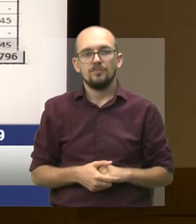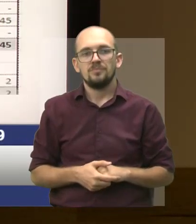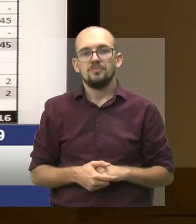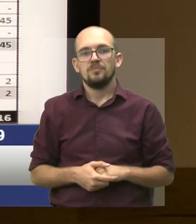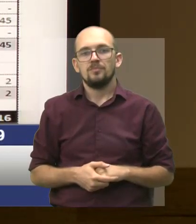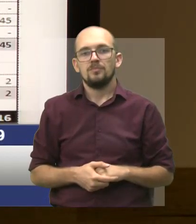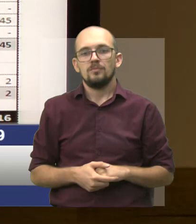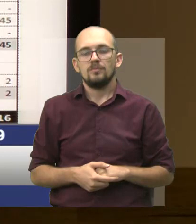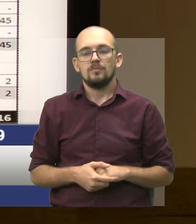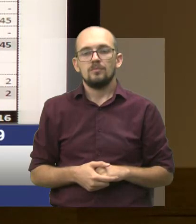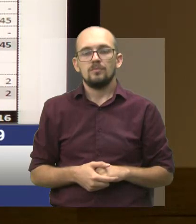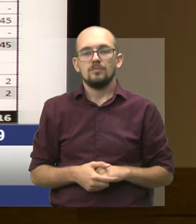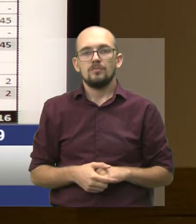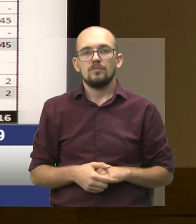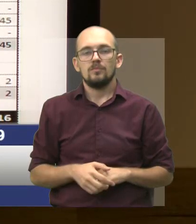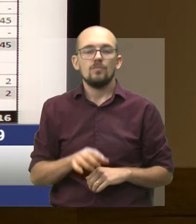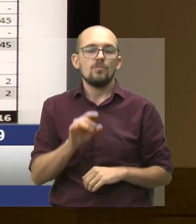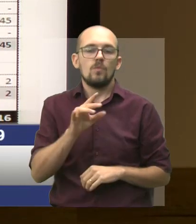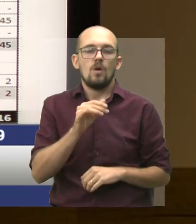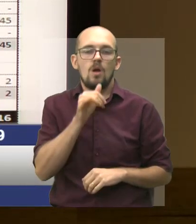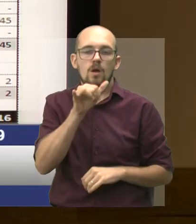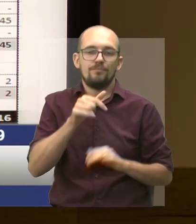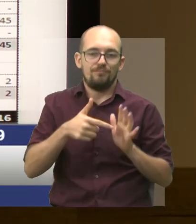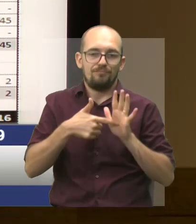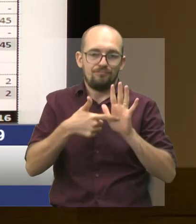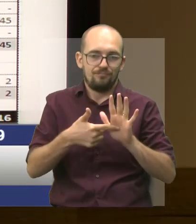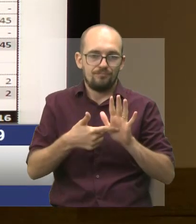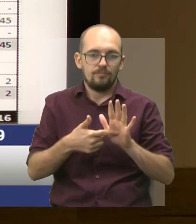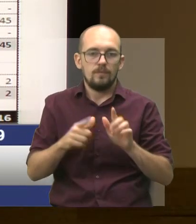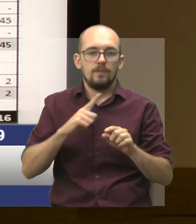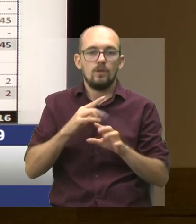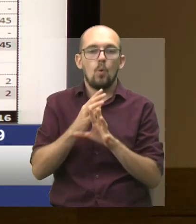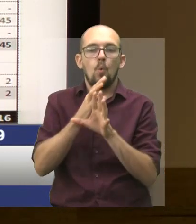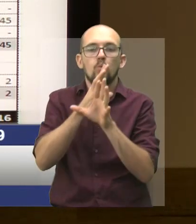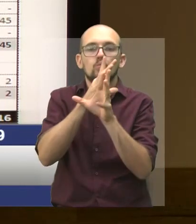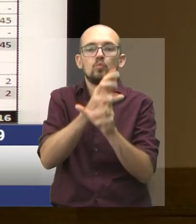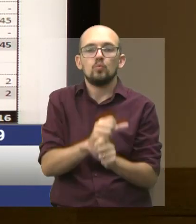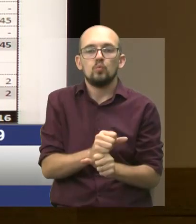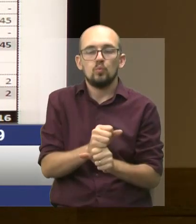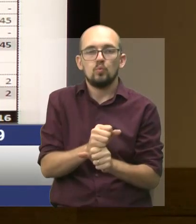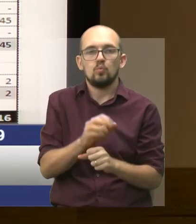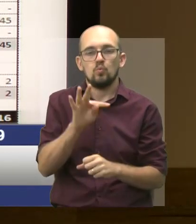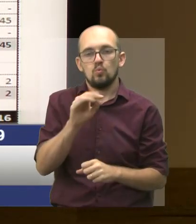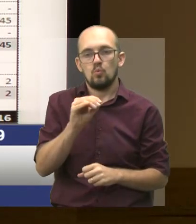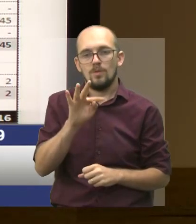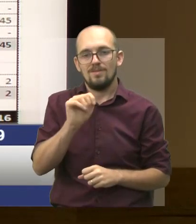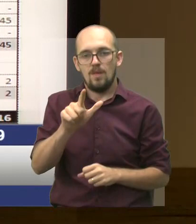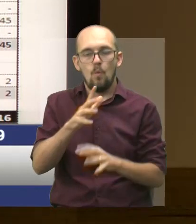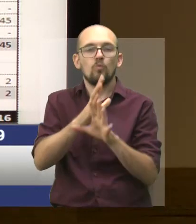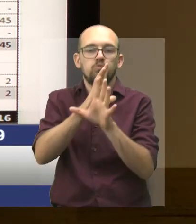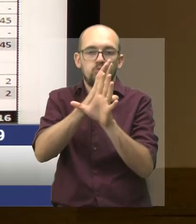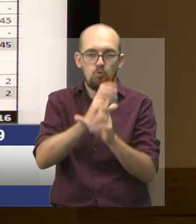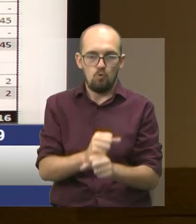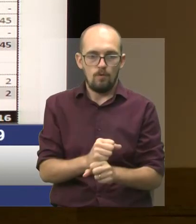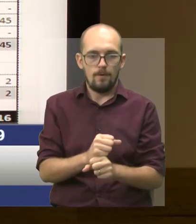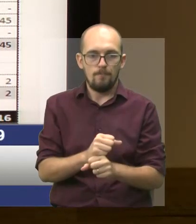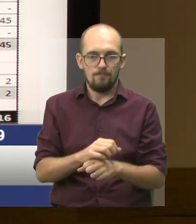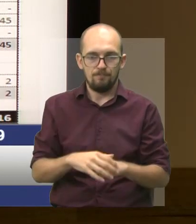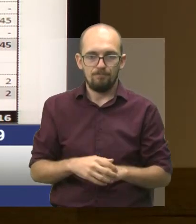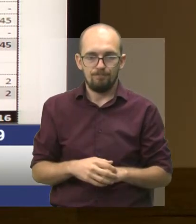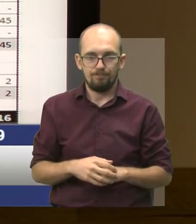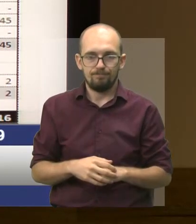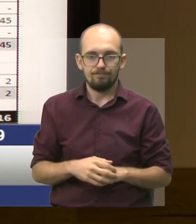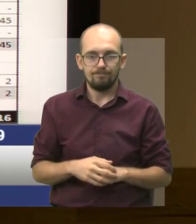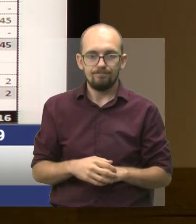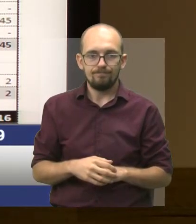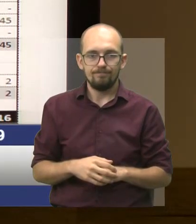Só dizendo aos senhores, né? Nós temos aí o total das despesas, das receitas correntes, que está aí no